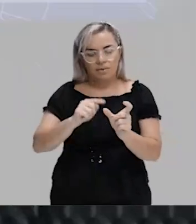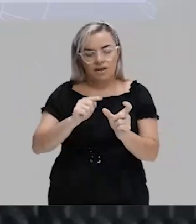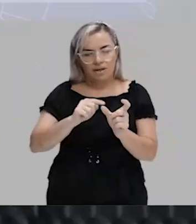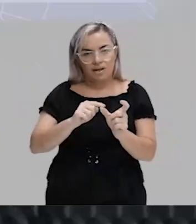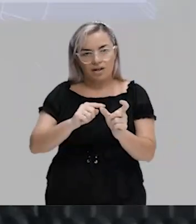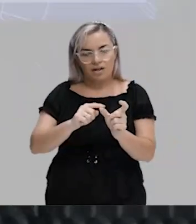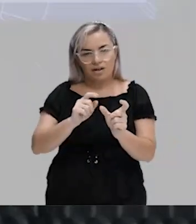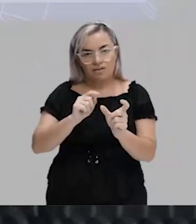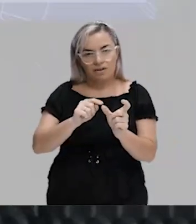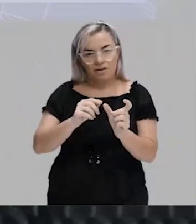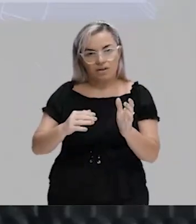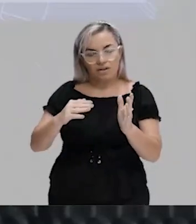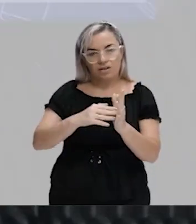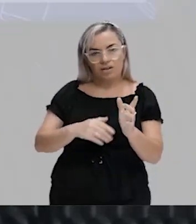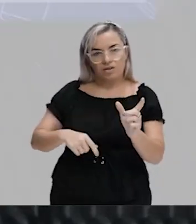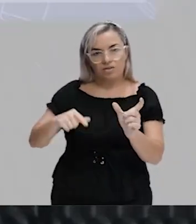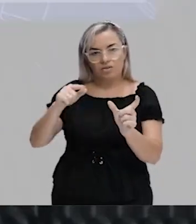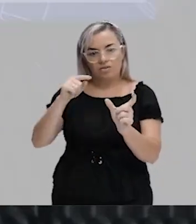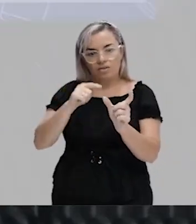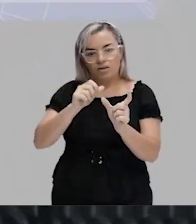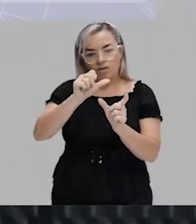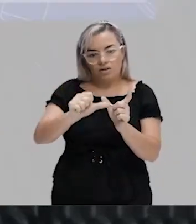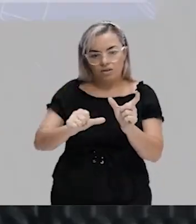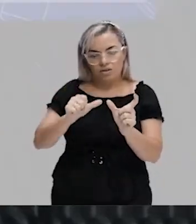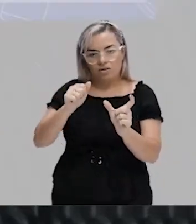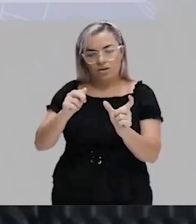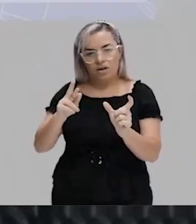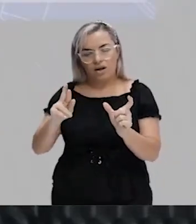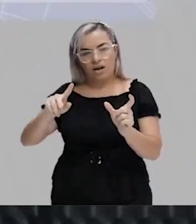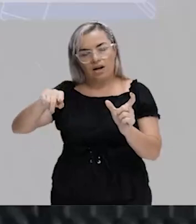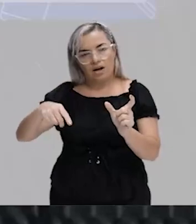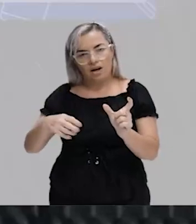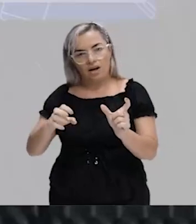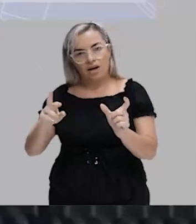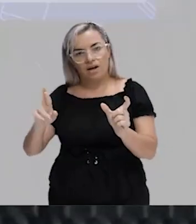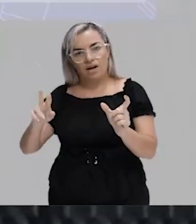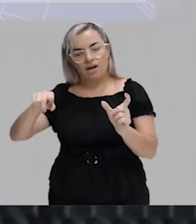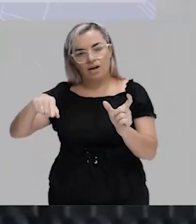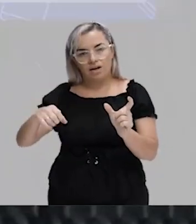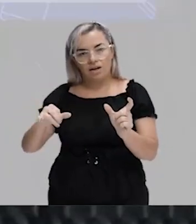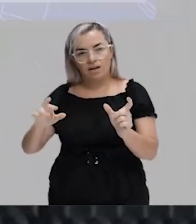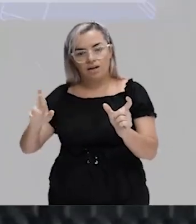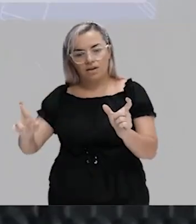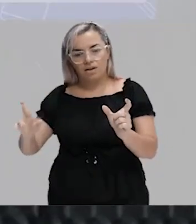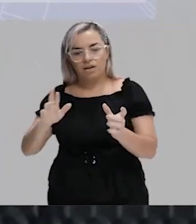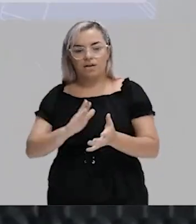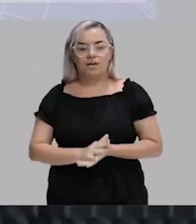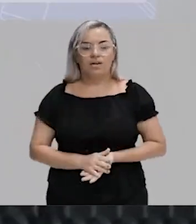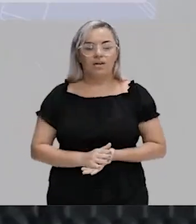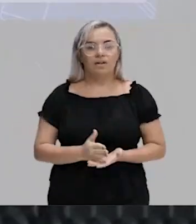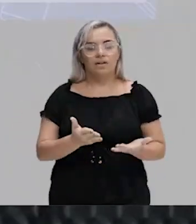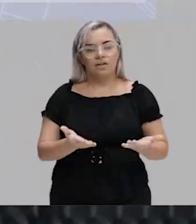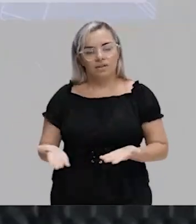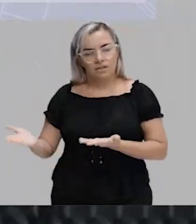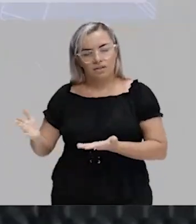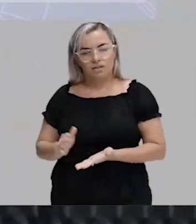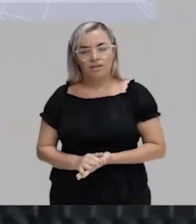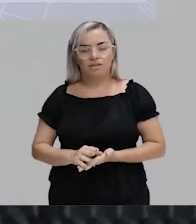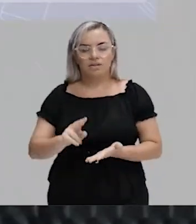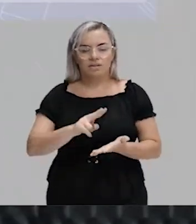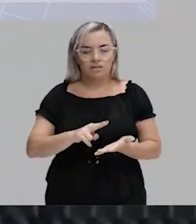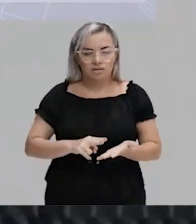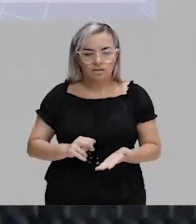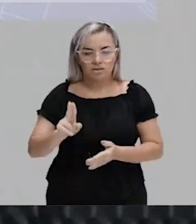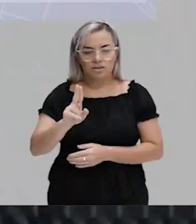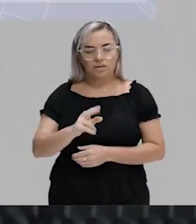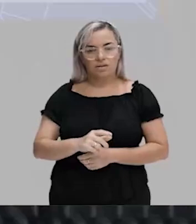estudar. Nesse caso, devemos usar o pronome pessoal do caso reto. Quais são os pronomes pessoais do caso reto?